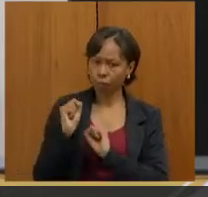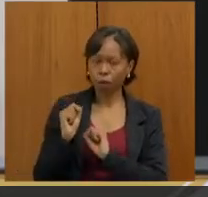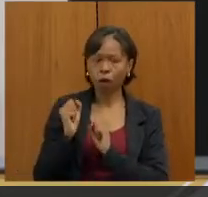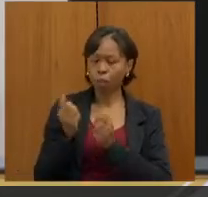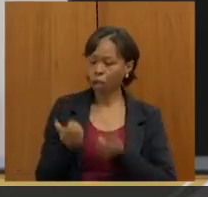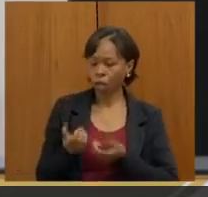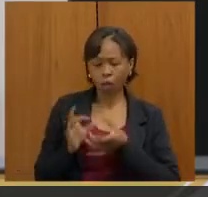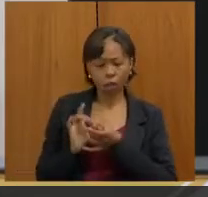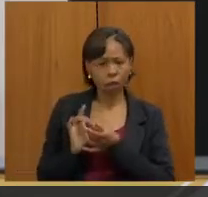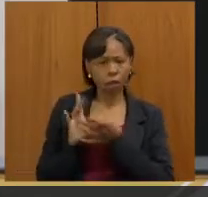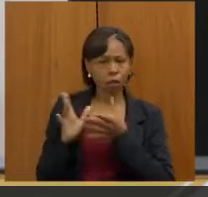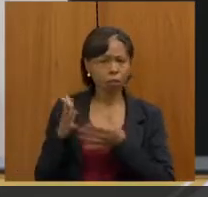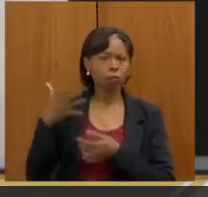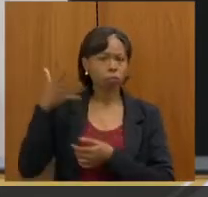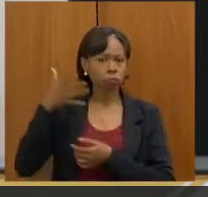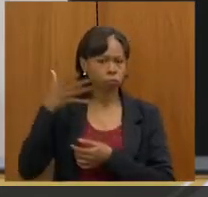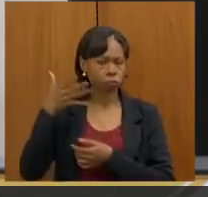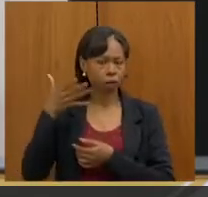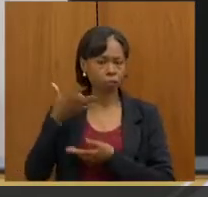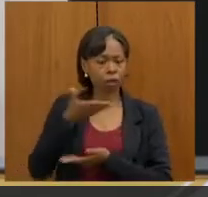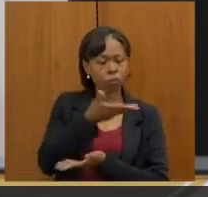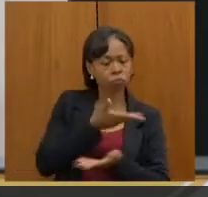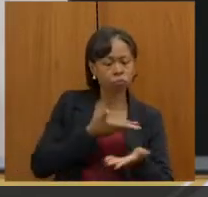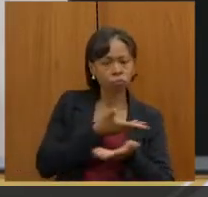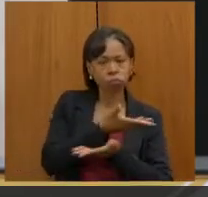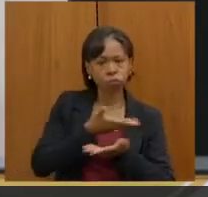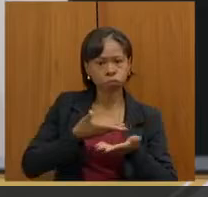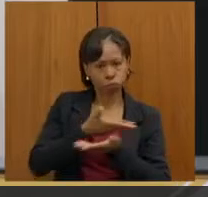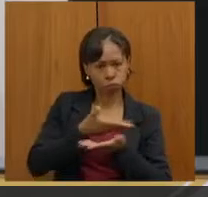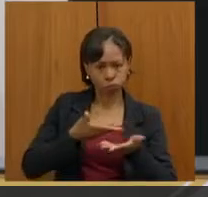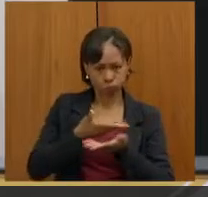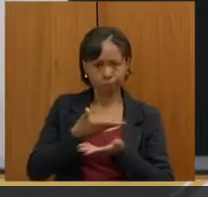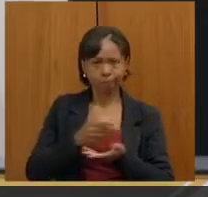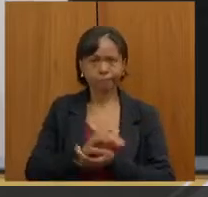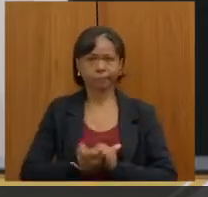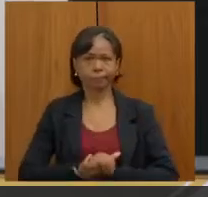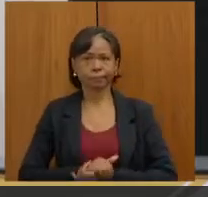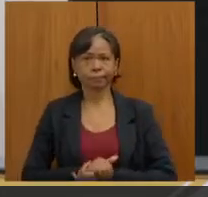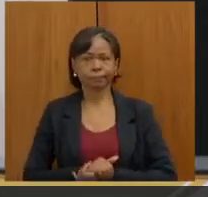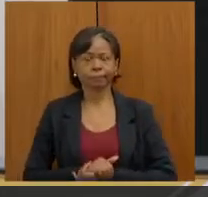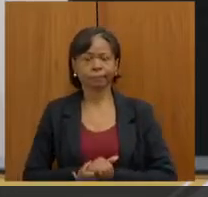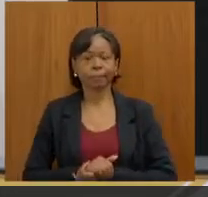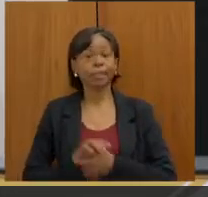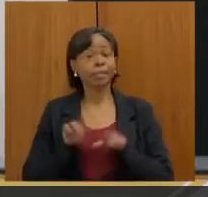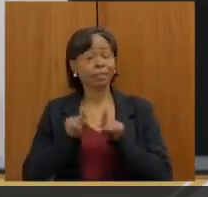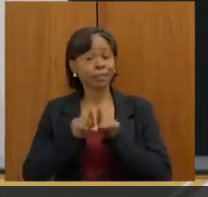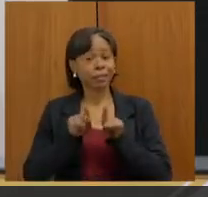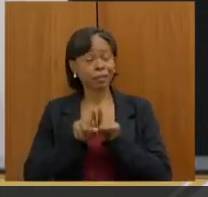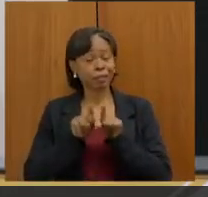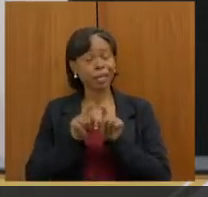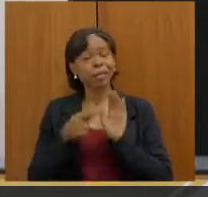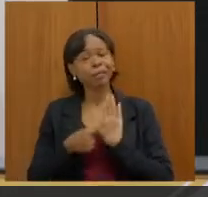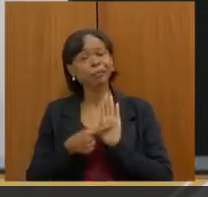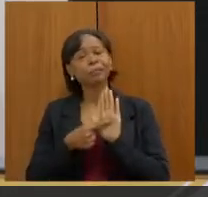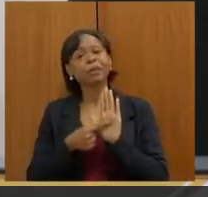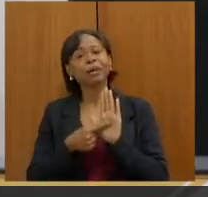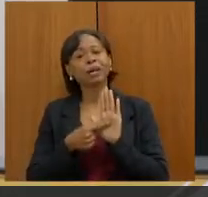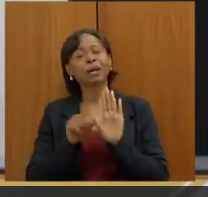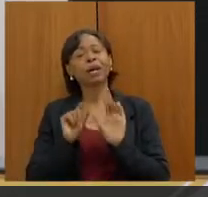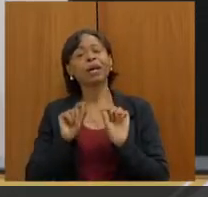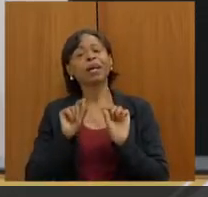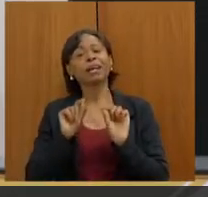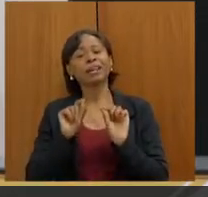mesmo né intercalando aí com as apresentações e quero registrar também a presença